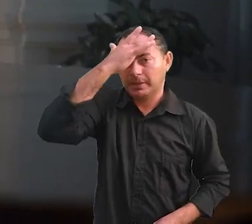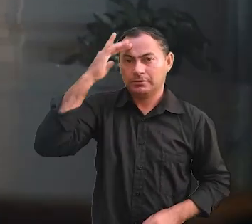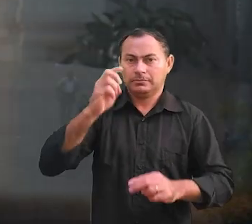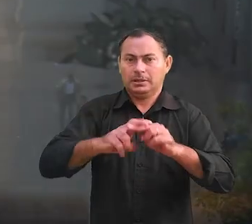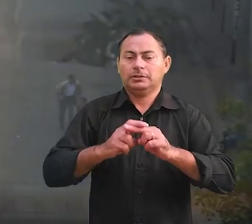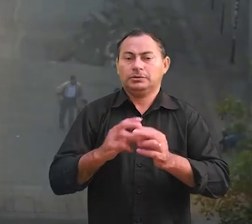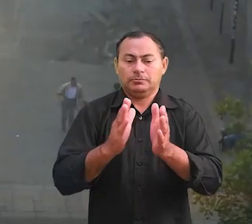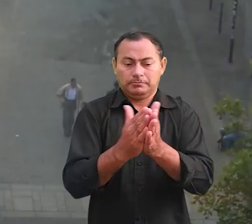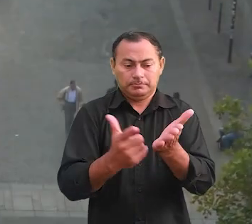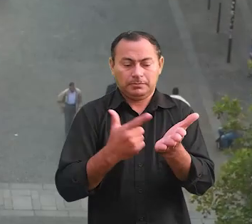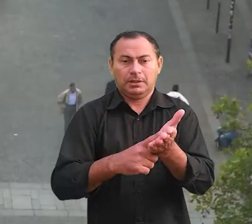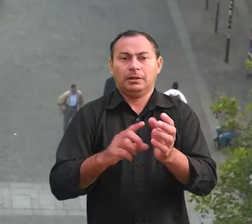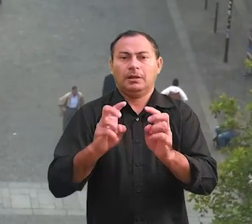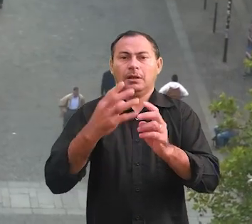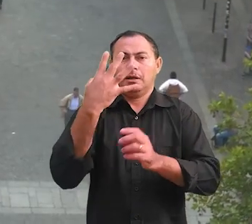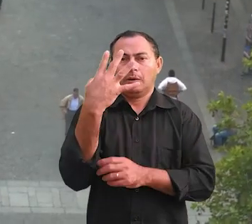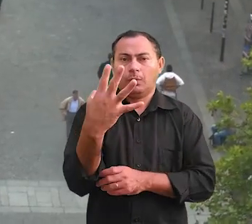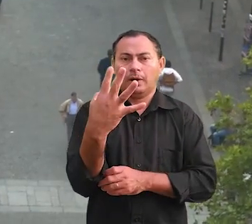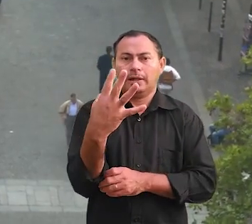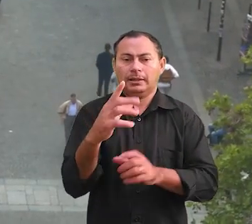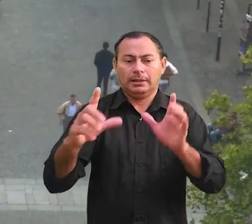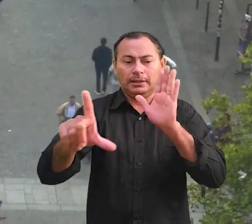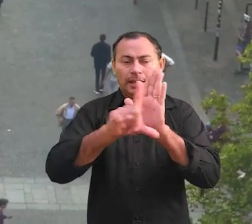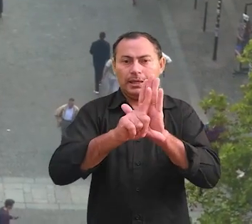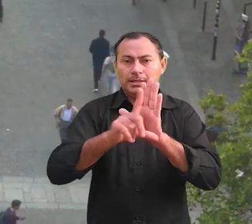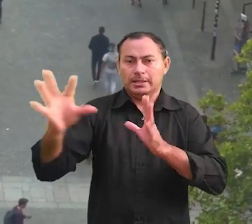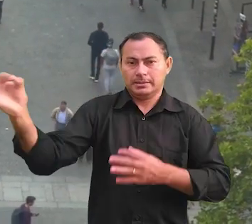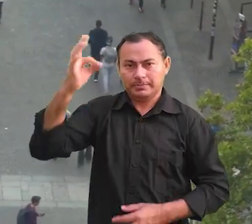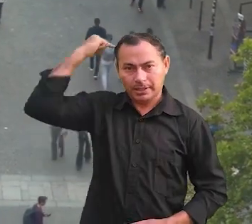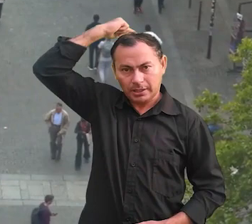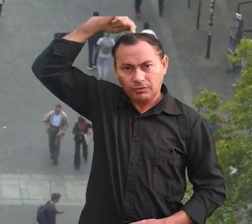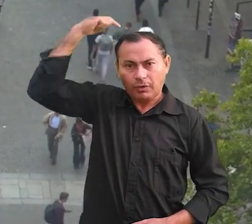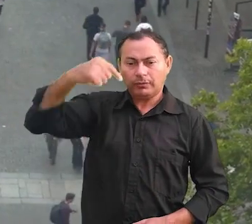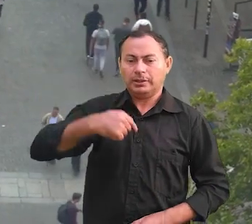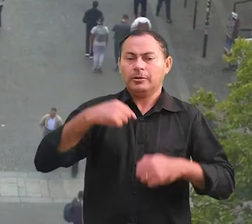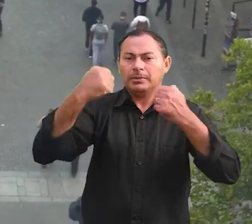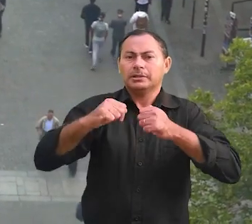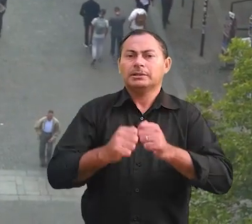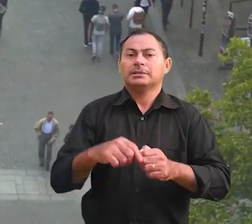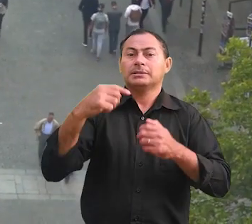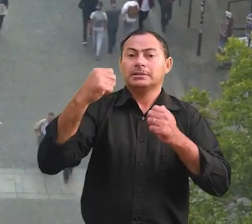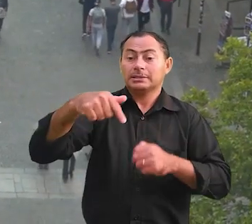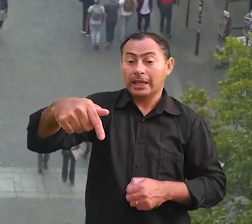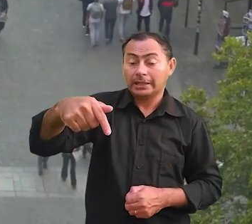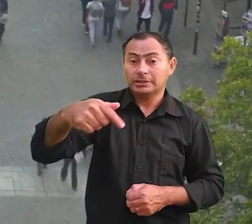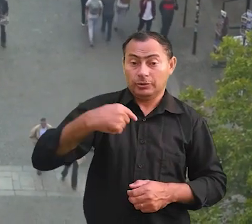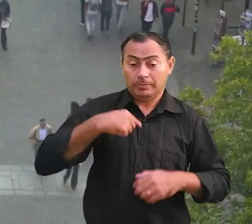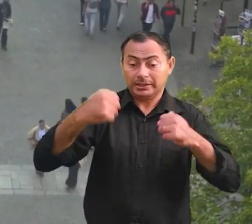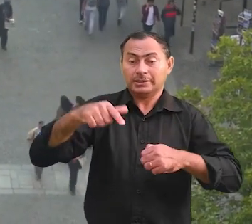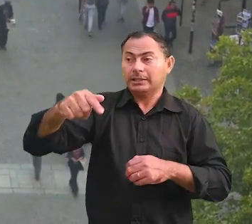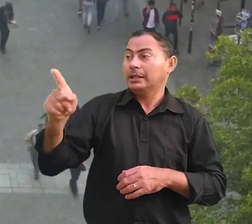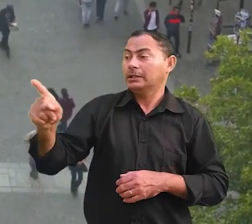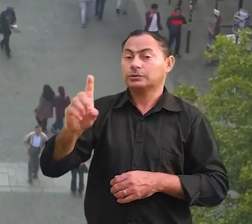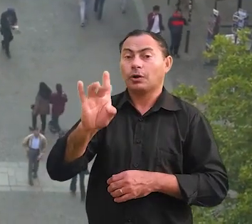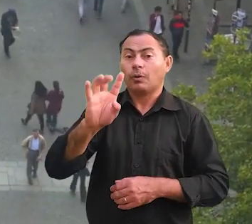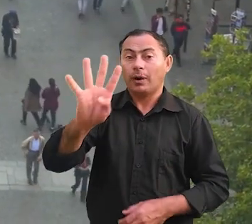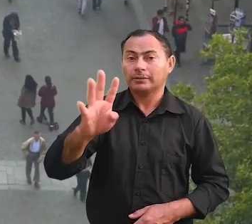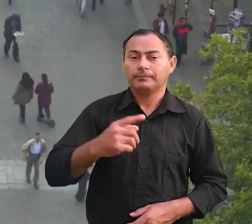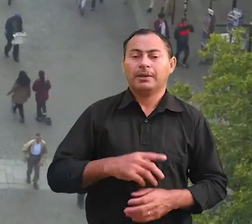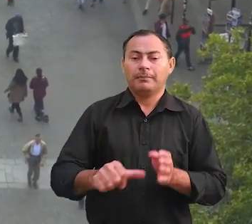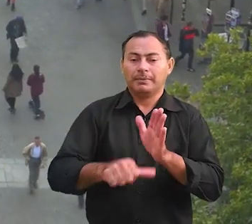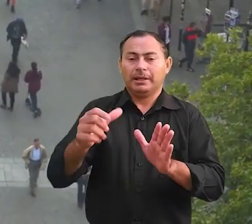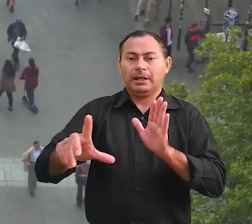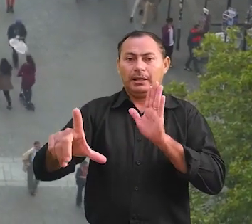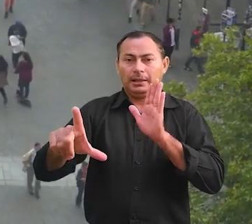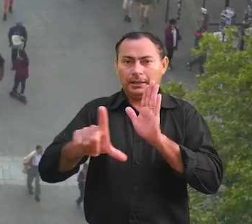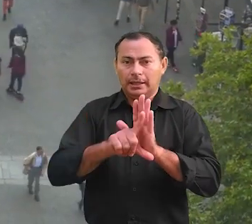milhões de pessoas através de um folheto intitulado as quatro meses e espirituais eu precisei de sete meses usou apenas 4 a primeira